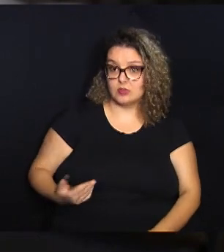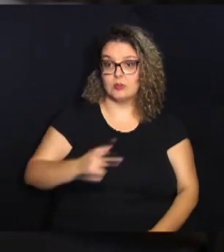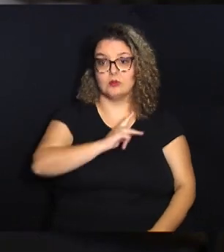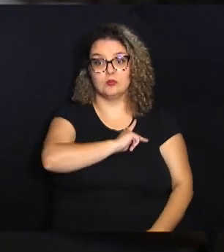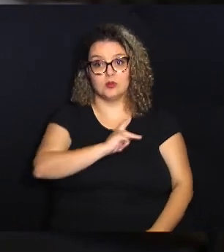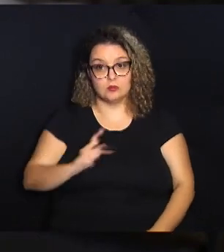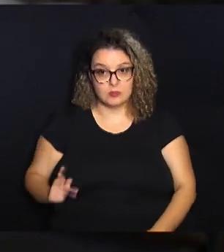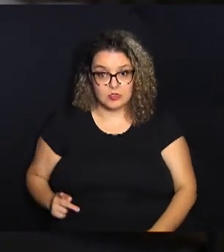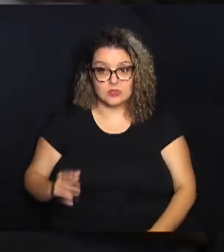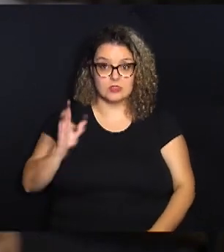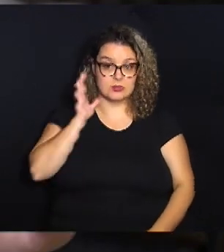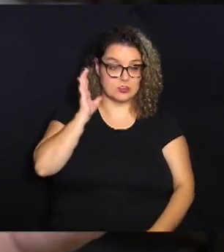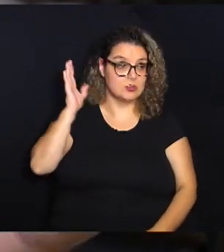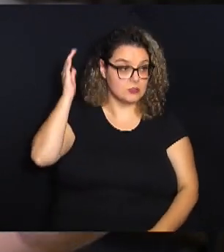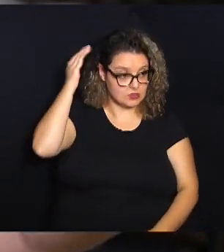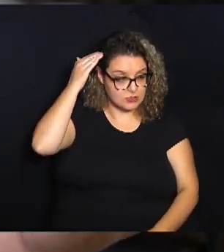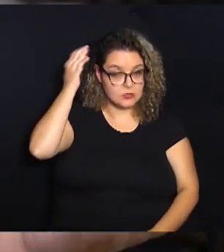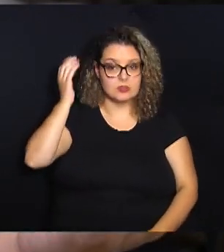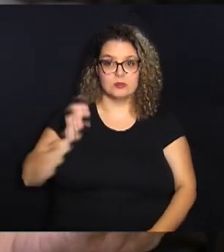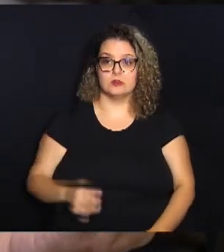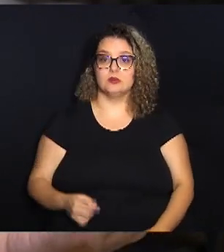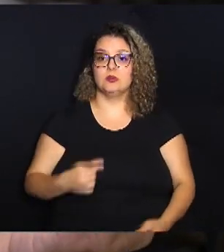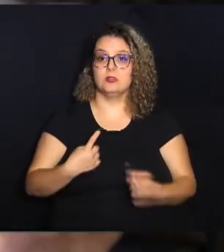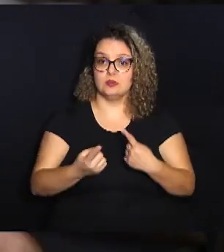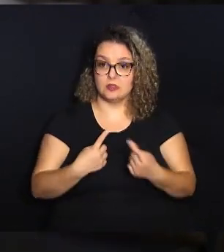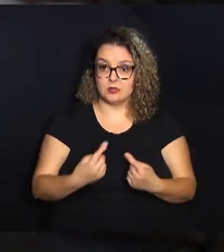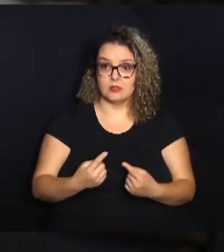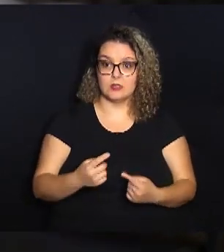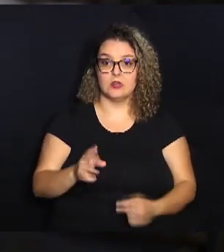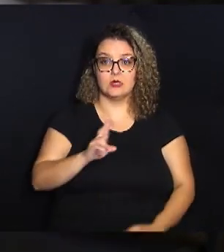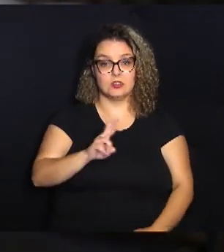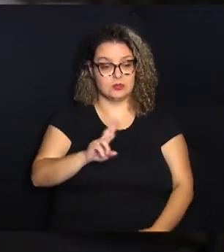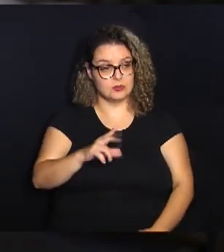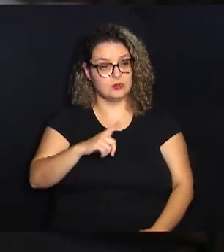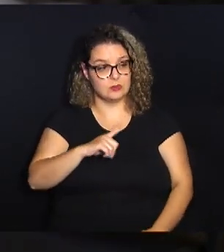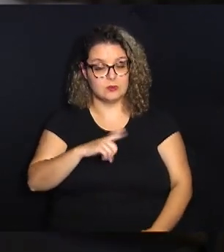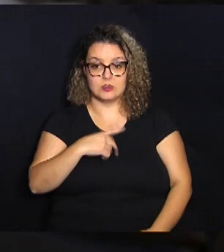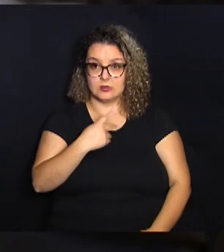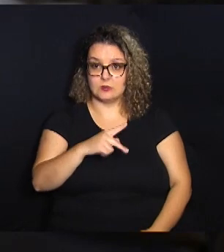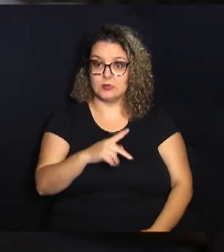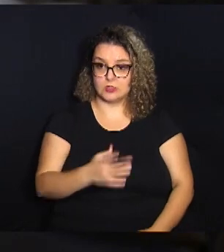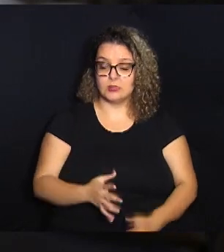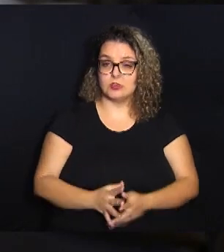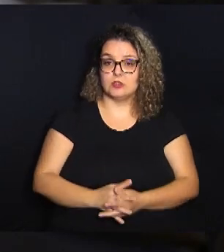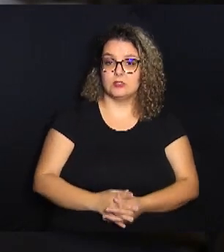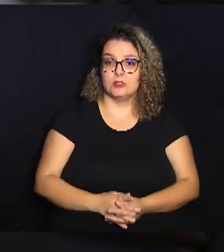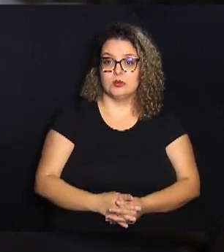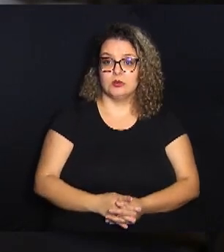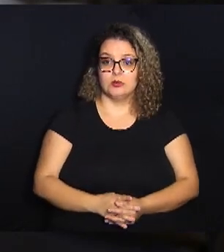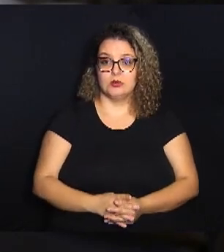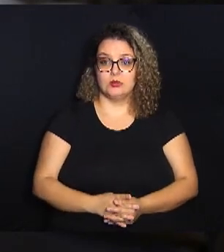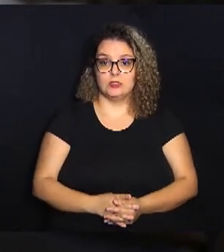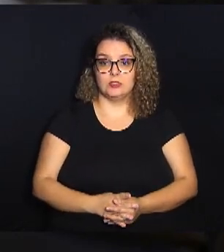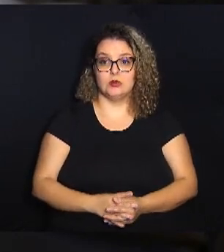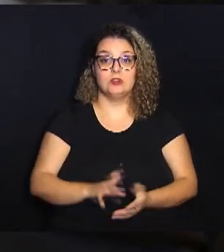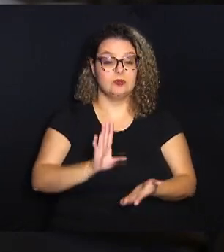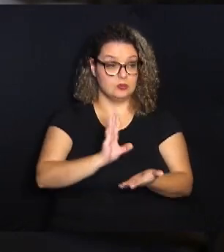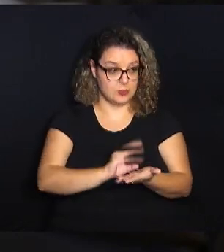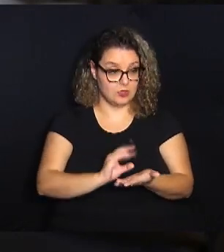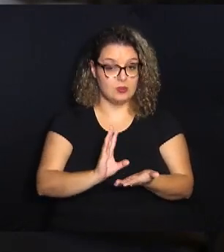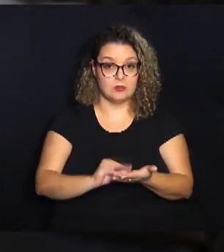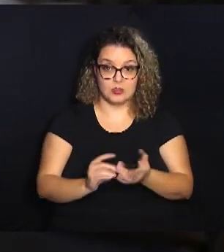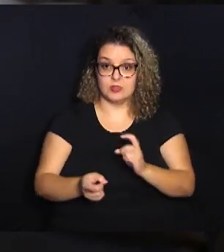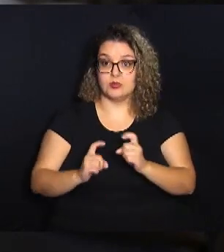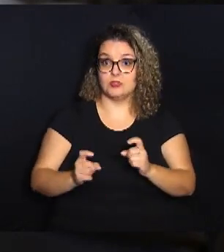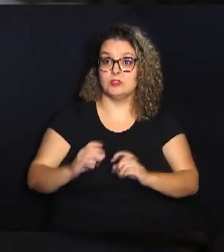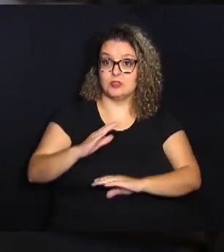da República, e aquela avenida teve a sua denominação, que consta numa ata de sessão da